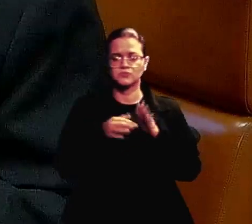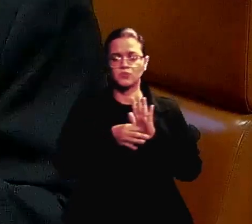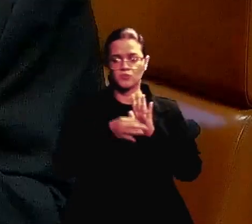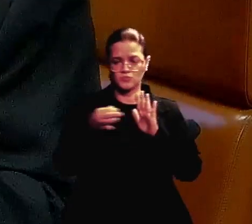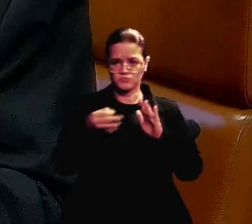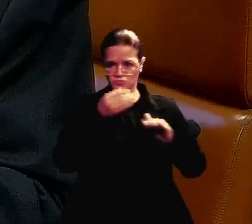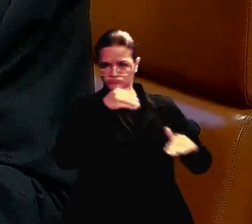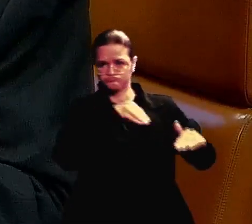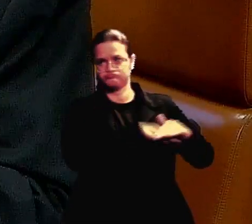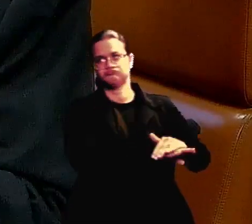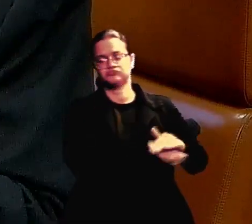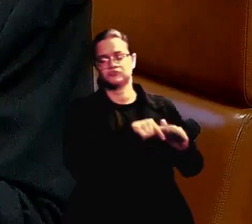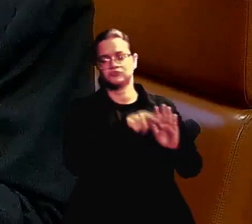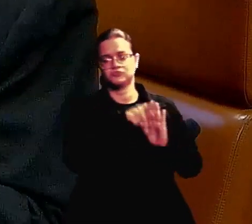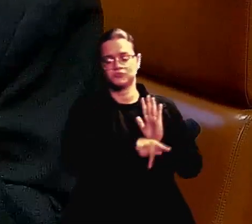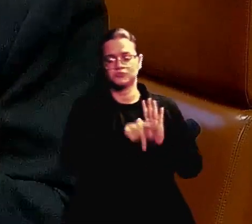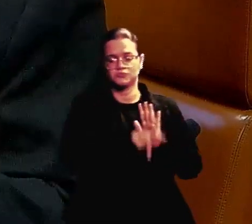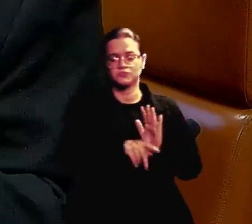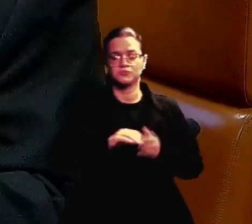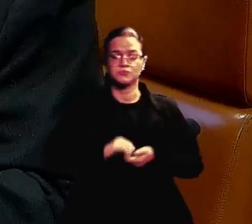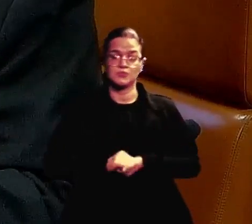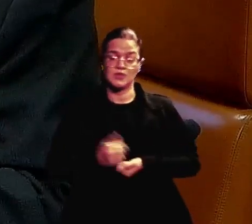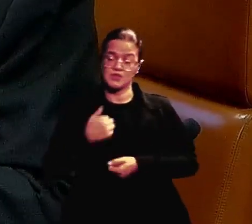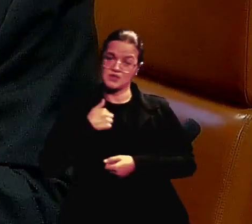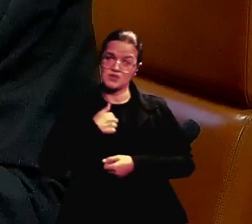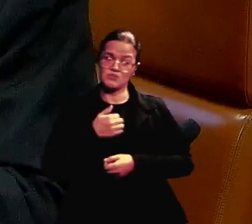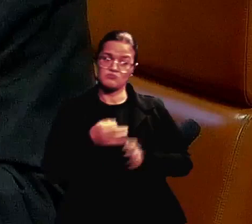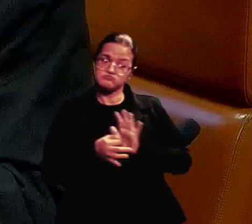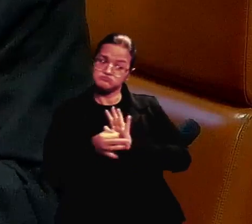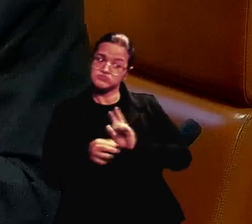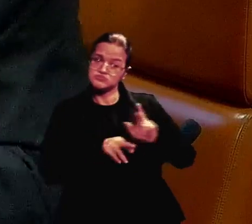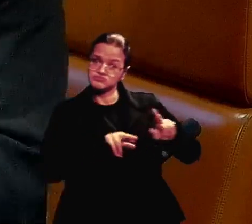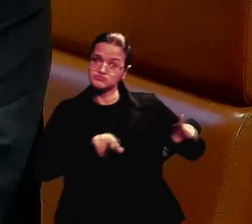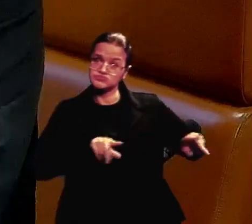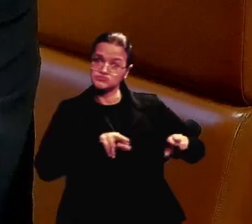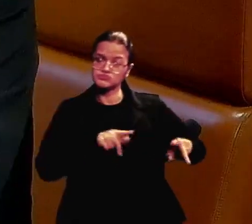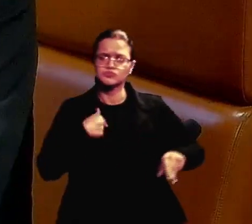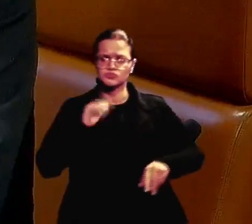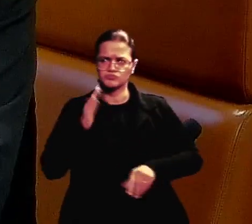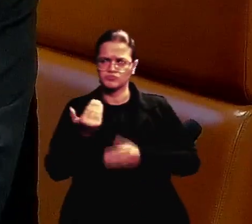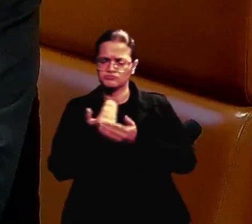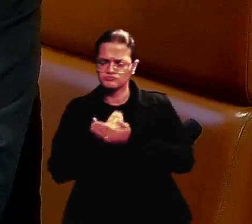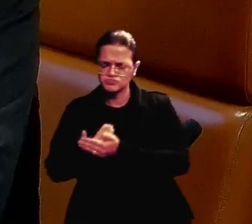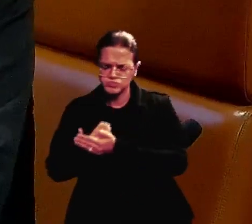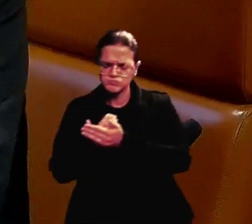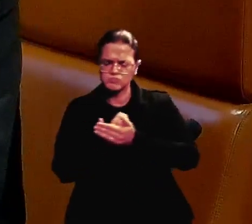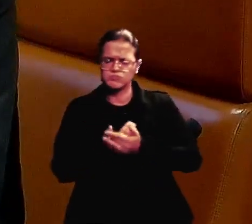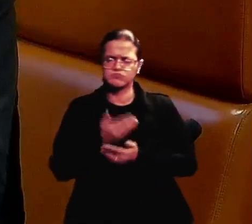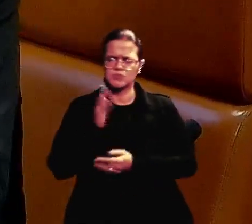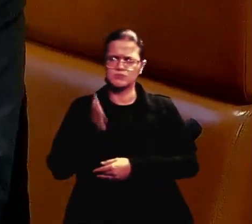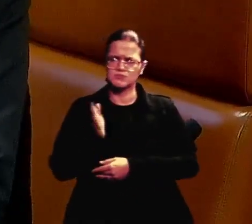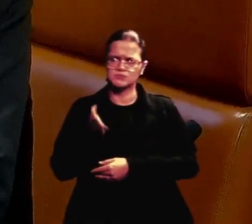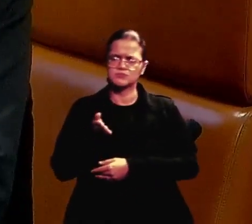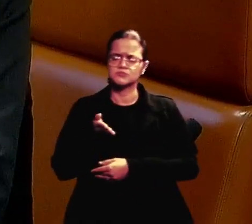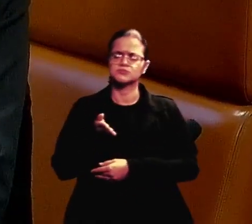opinião pelo arquivamento. Eu tenho uma opinião contrária. Né? Nós fizemos um estudo,